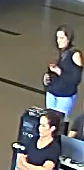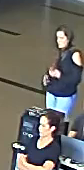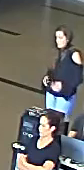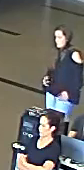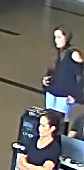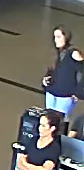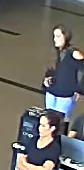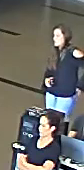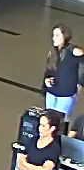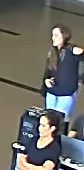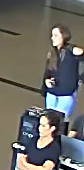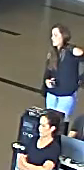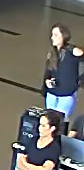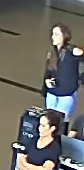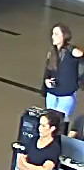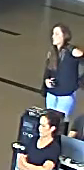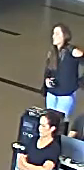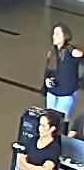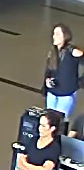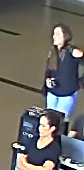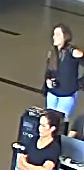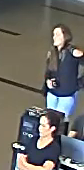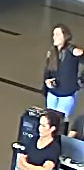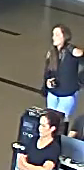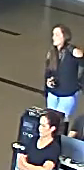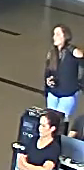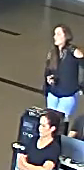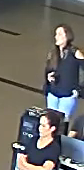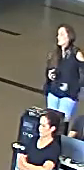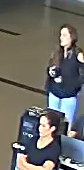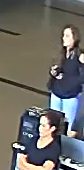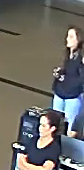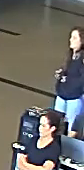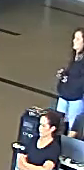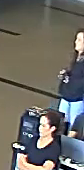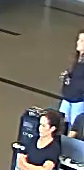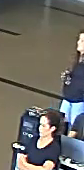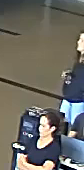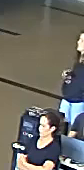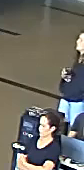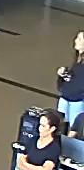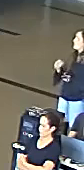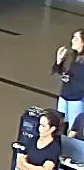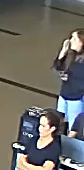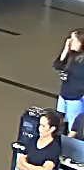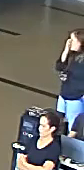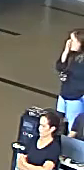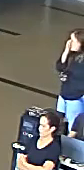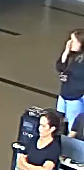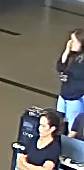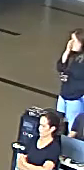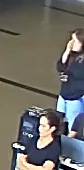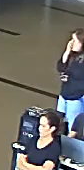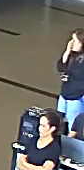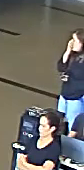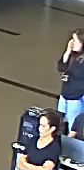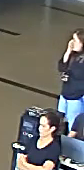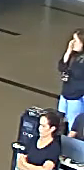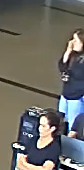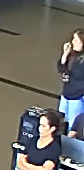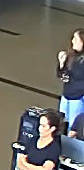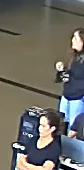não toda terça-feira às 14:30 os cinco membros dessa comissão estão reunidos no plenário aqui